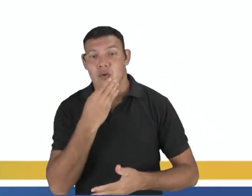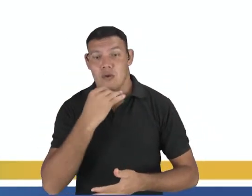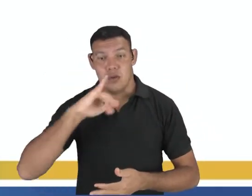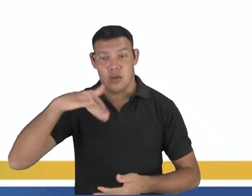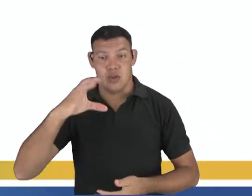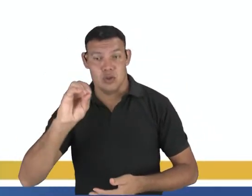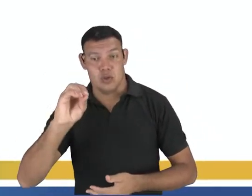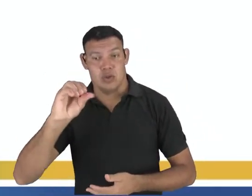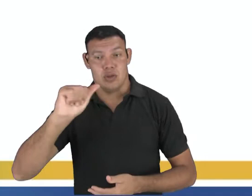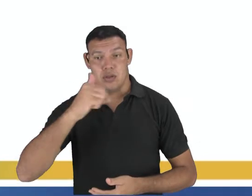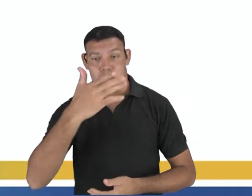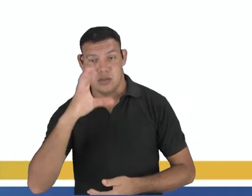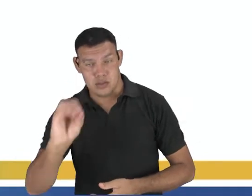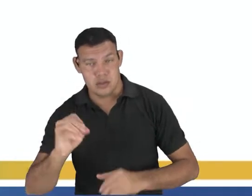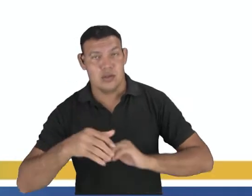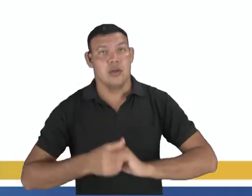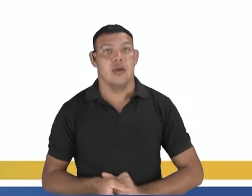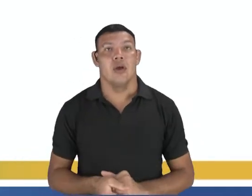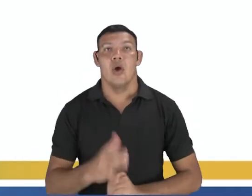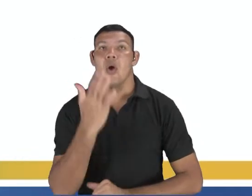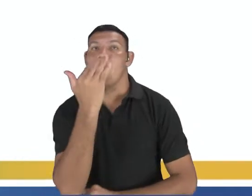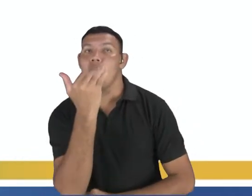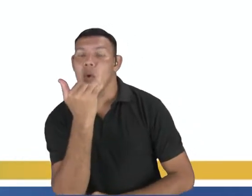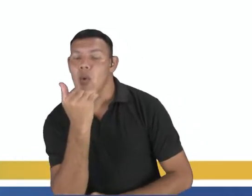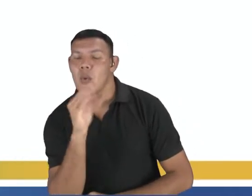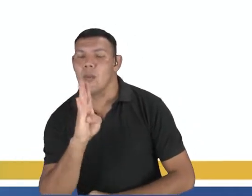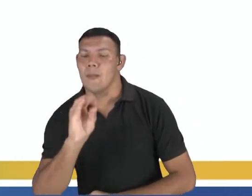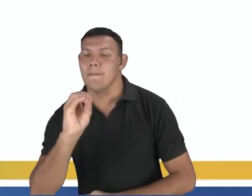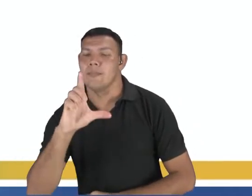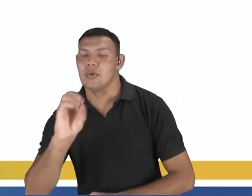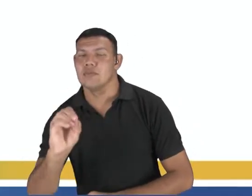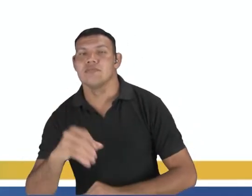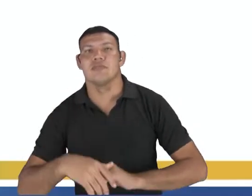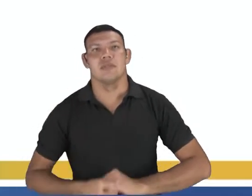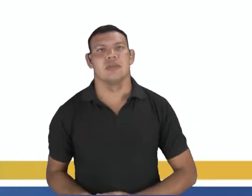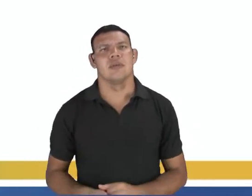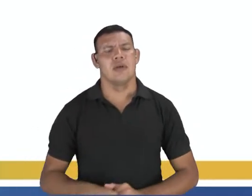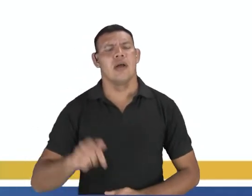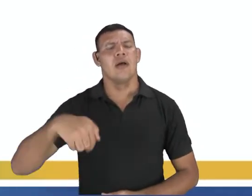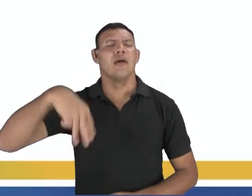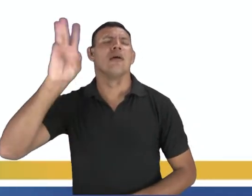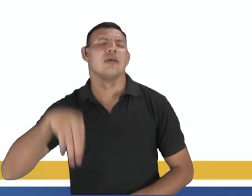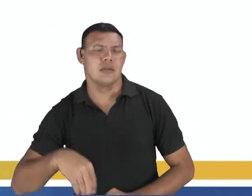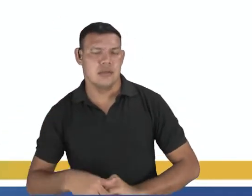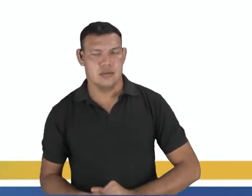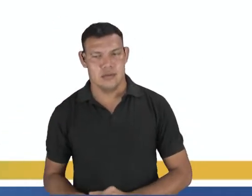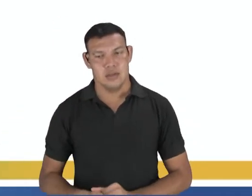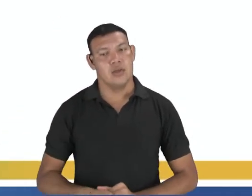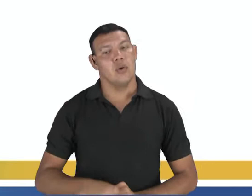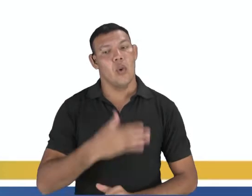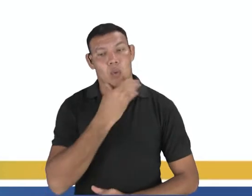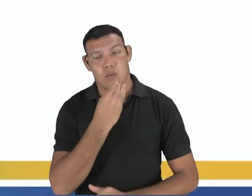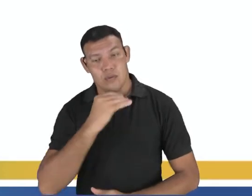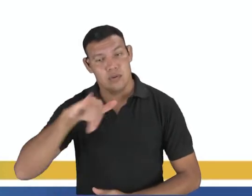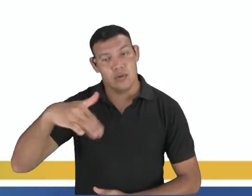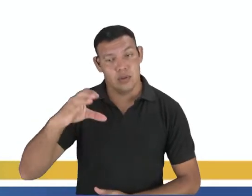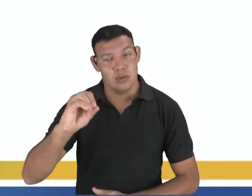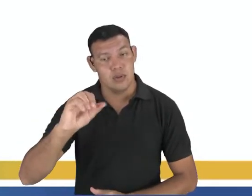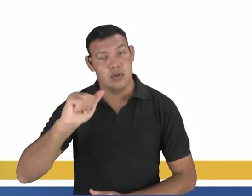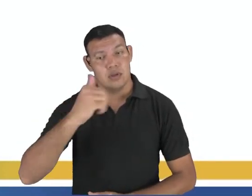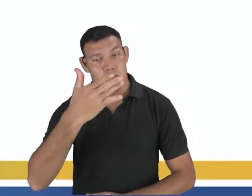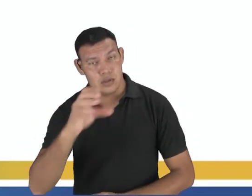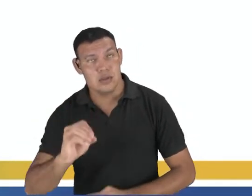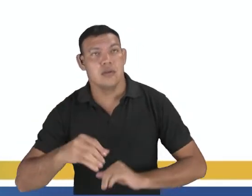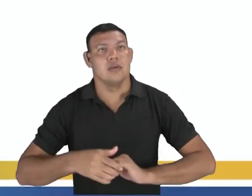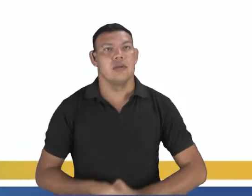Então, essa frase poderia estar respondendo a uma pergunta, como: quem comeu o bolo? João comeu o bolo. Olha,